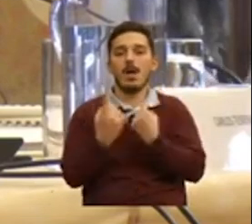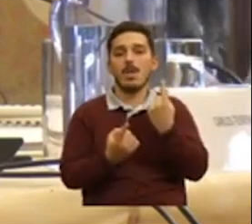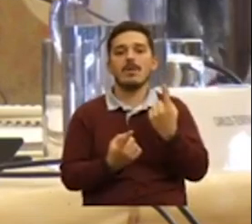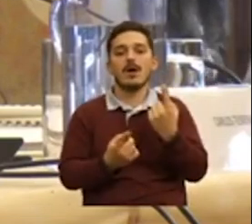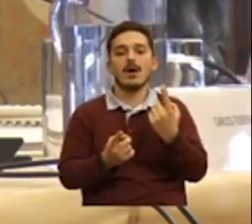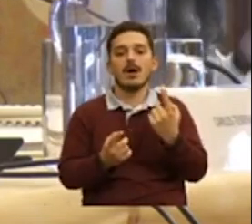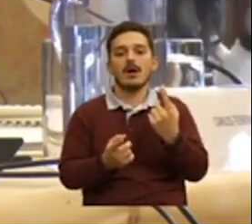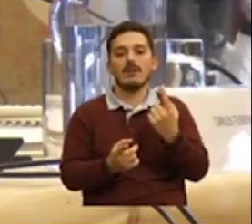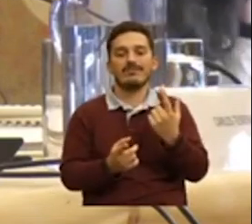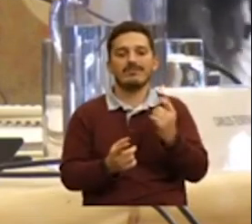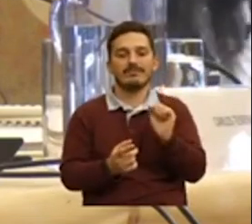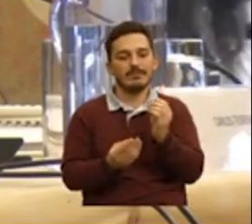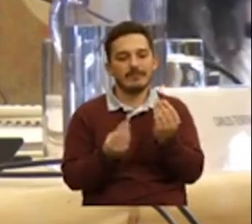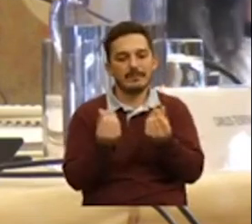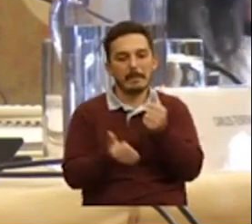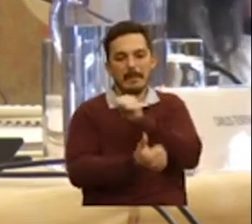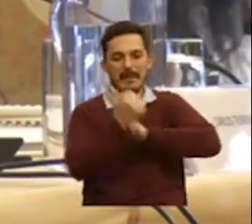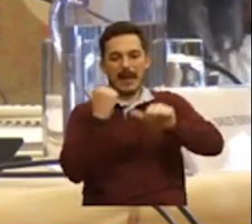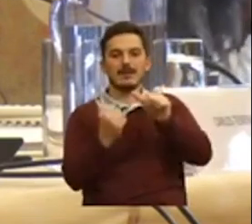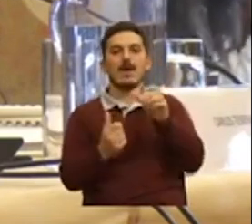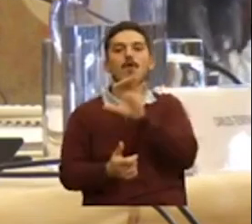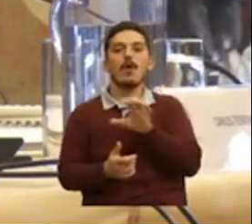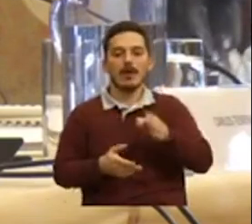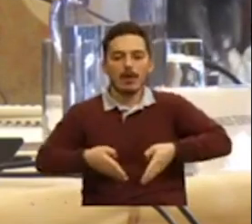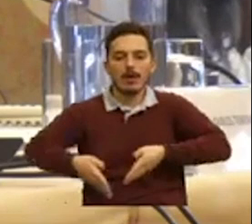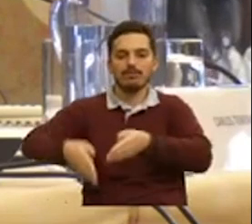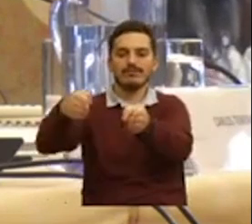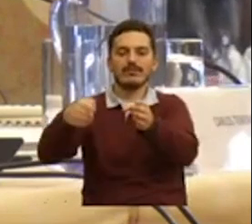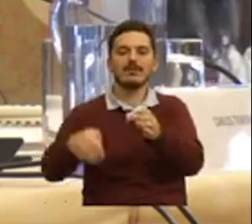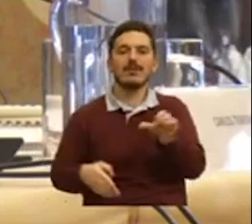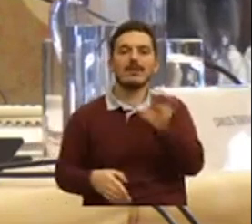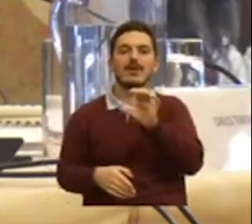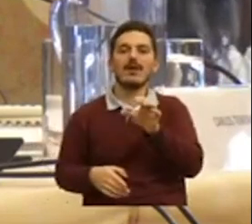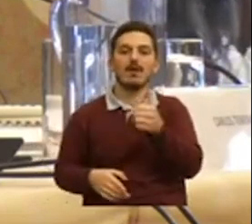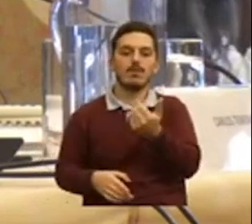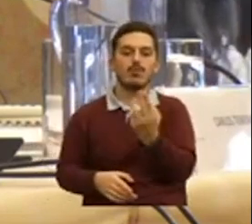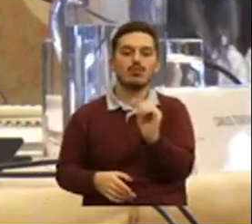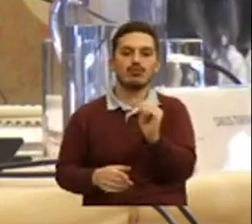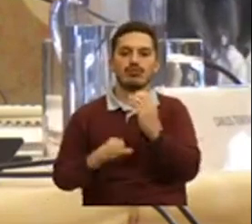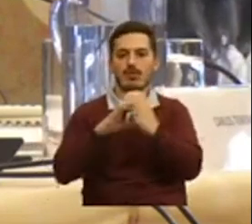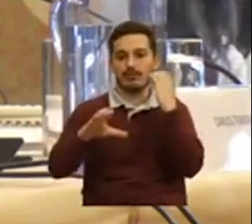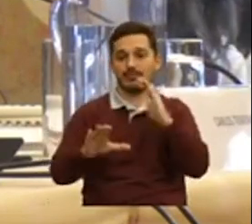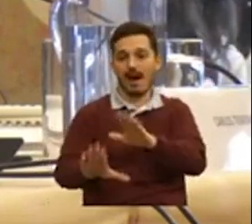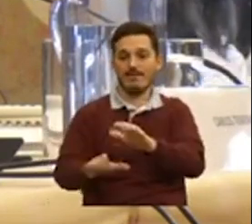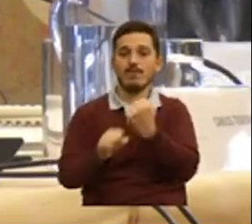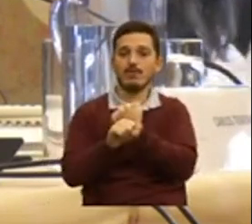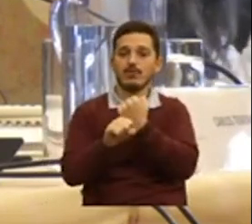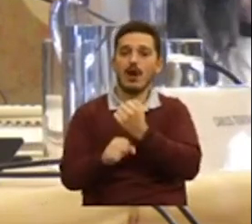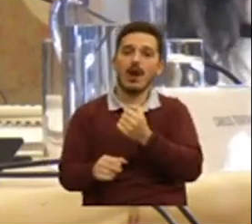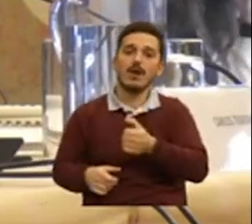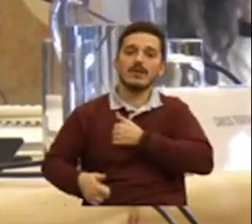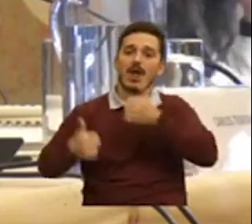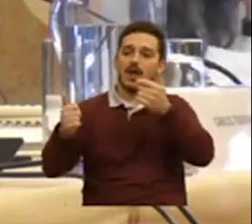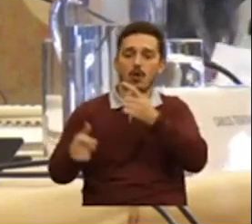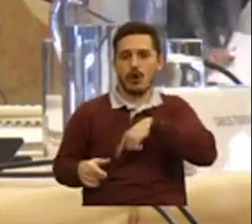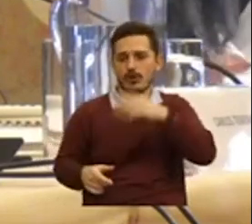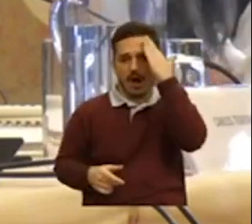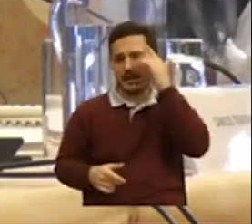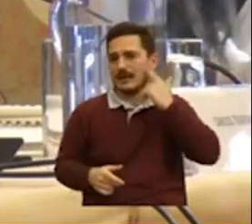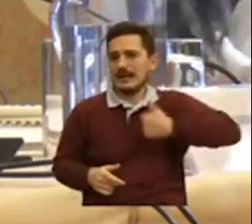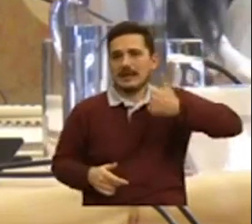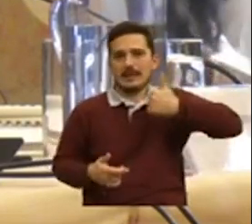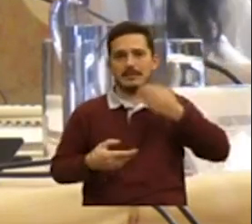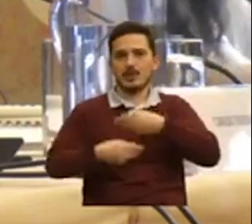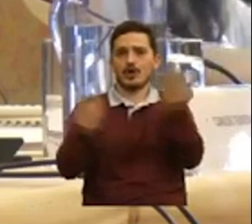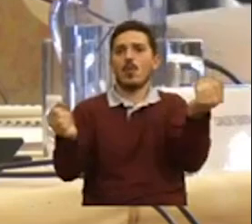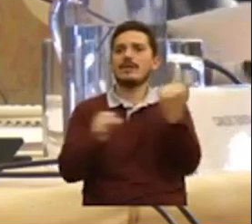a alguma regressão na forma como os corredores bus estavam instalados na cidade e a funcionar, algo que nós consideramos fundamental para a